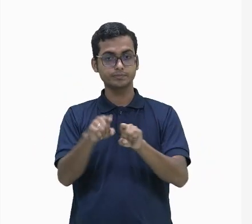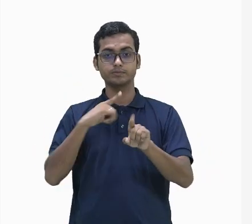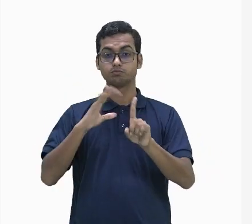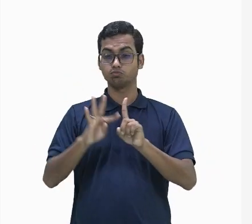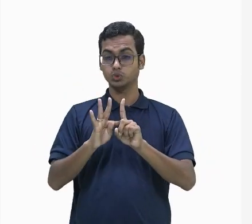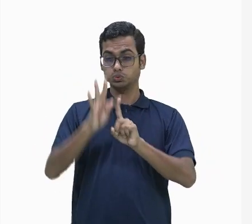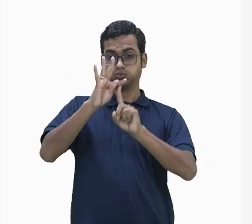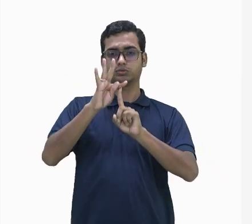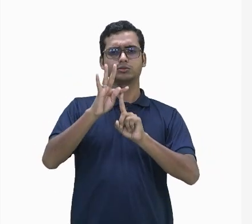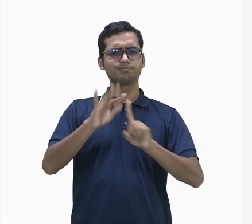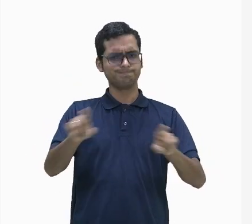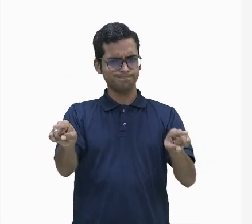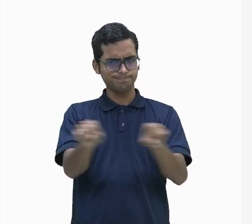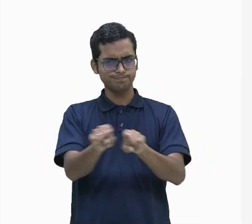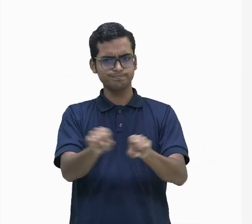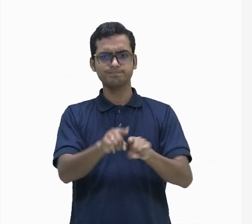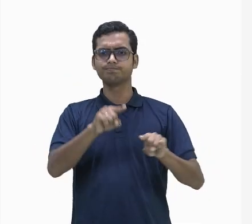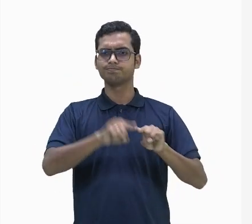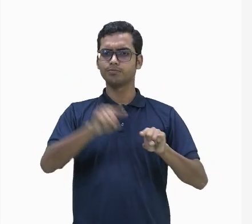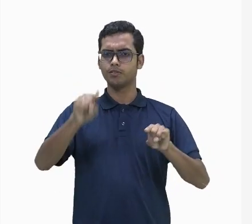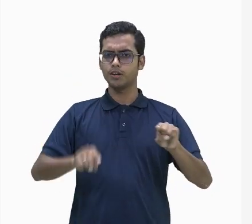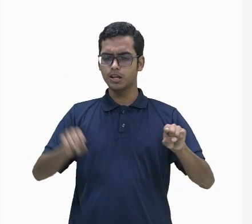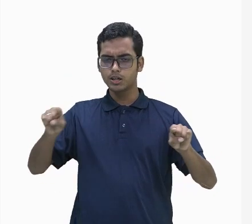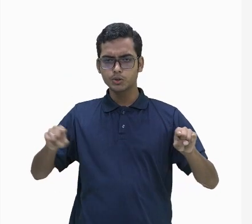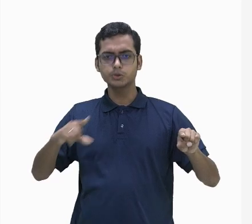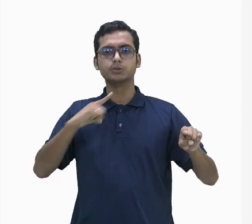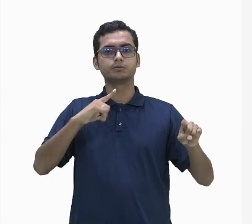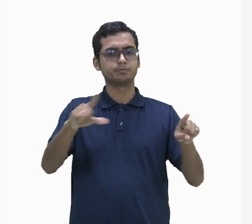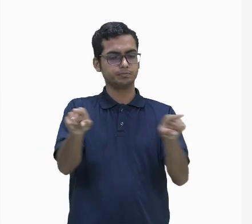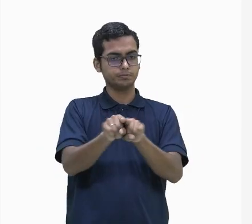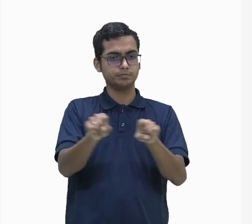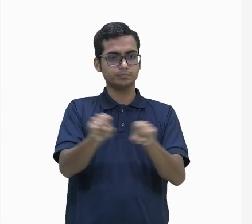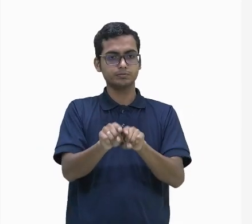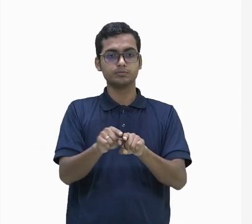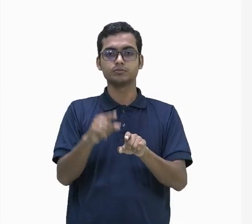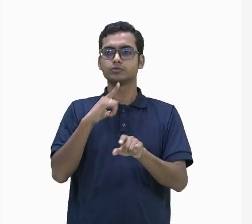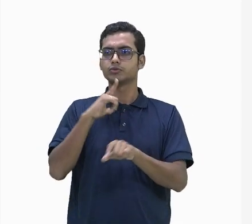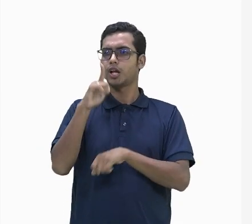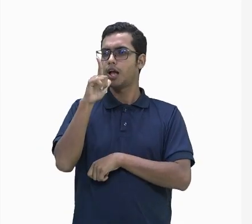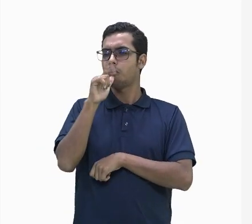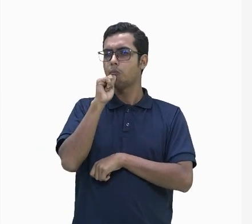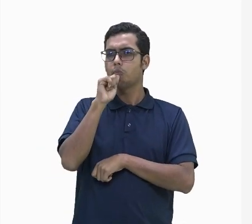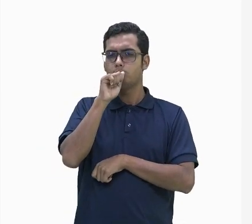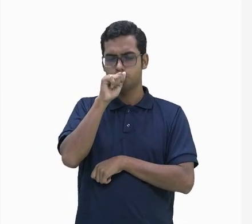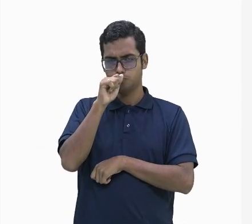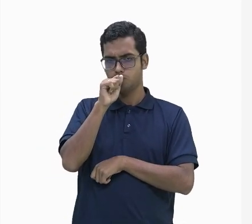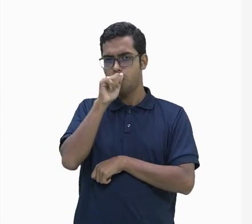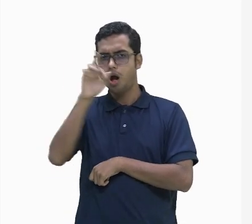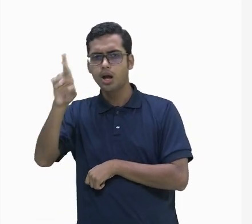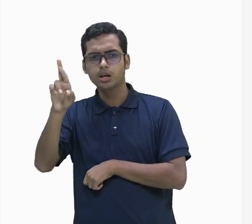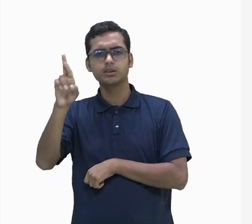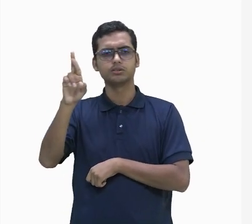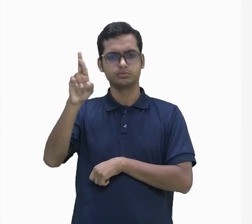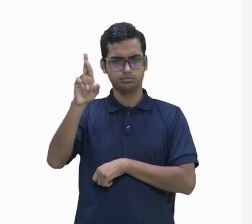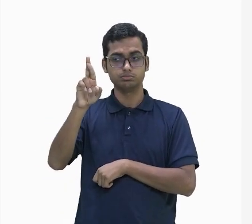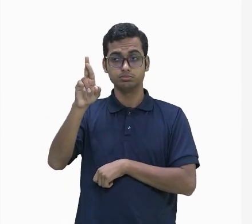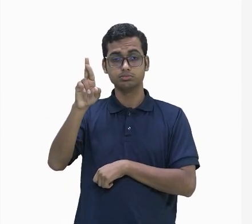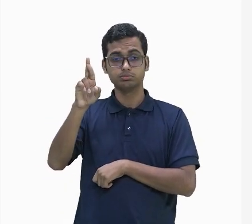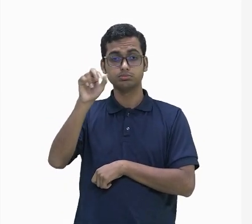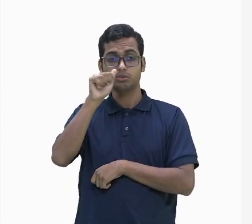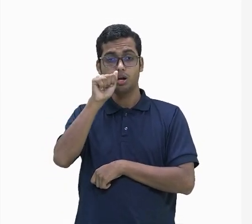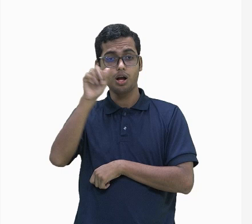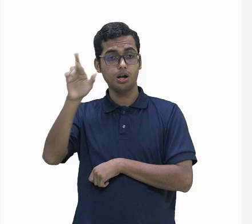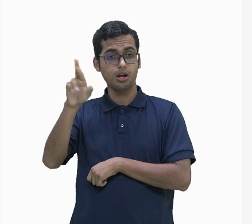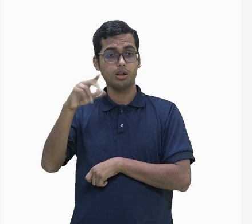com uma pequena variação, uma alta umidade do ar, geralmente acima de 80%,